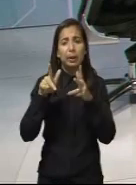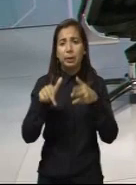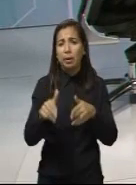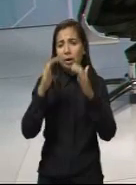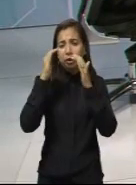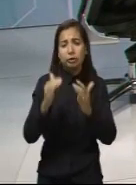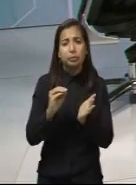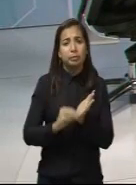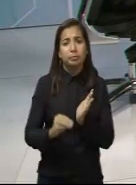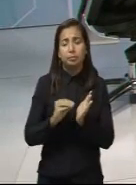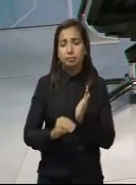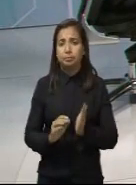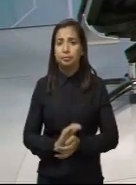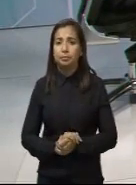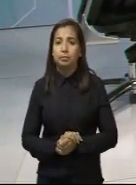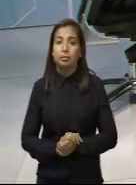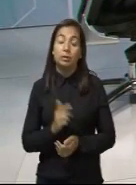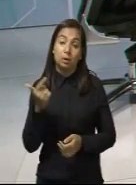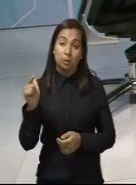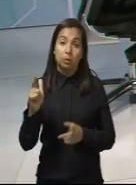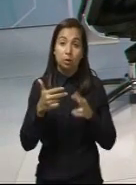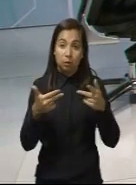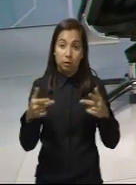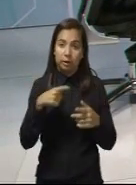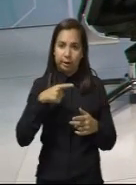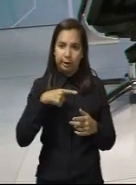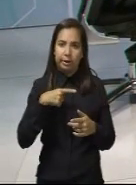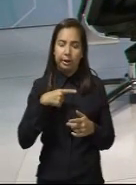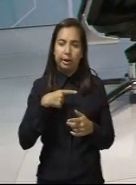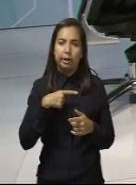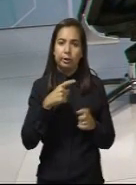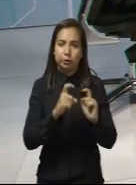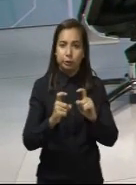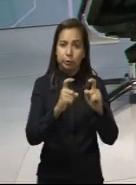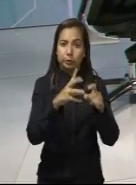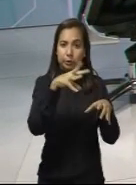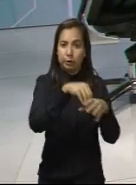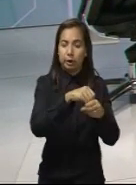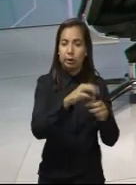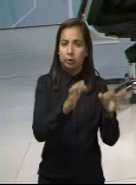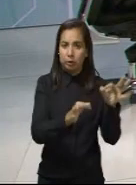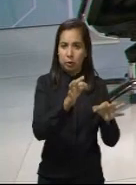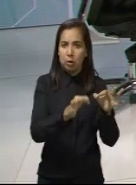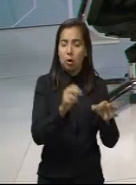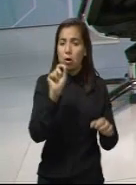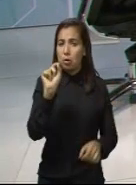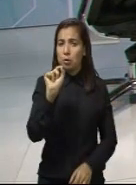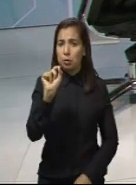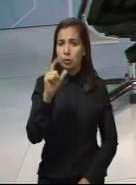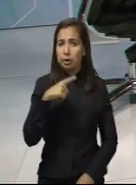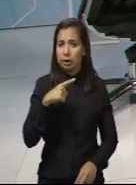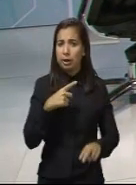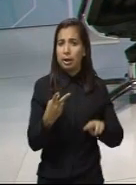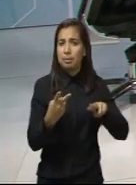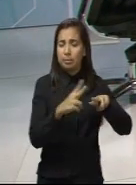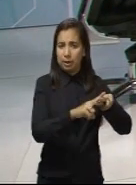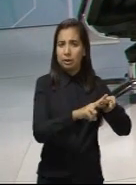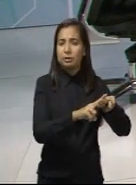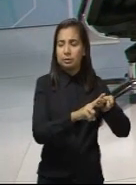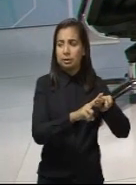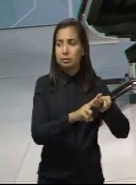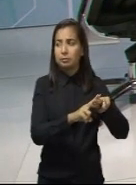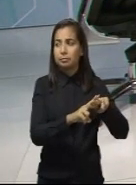também para isso, mais na área do direito? É essa prisão com sentença que não passou em